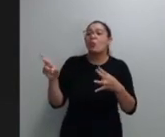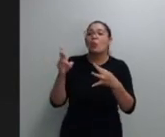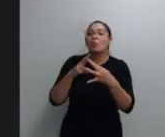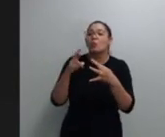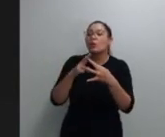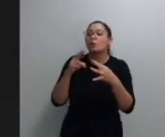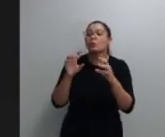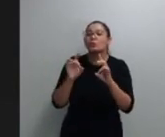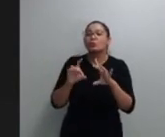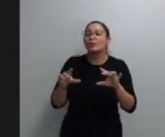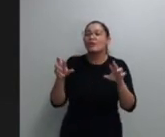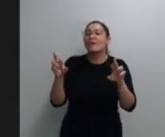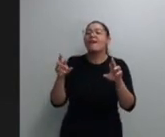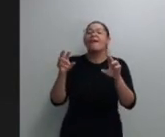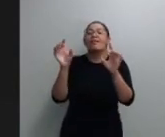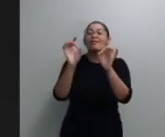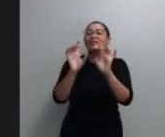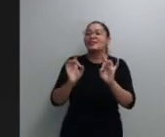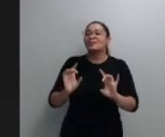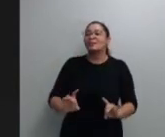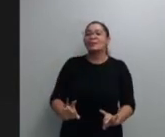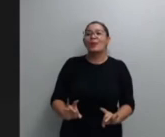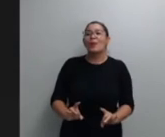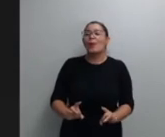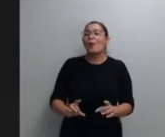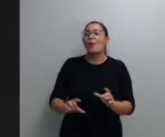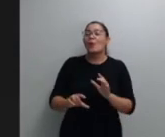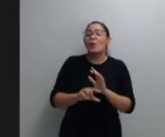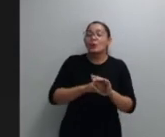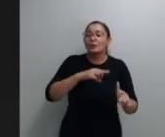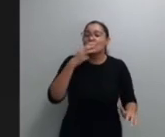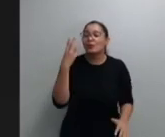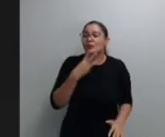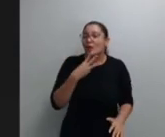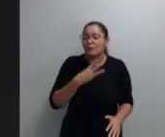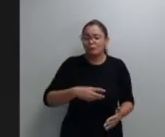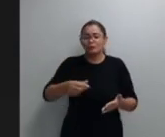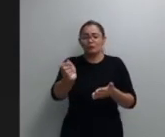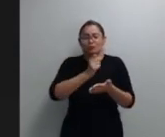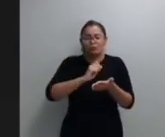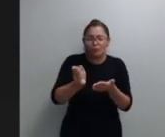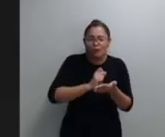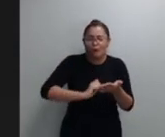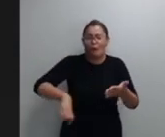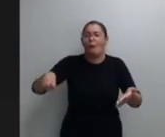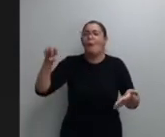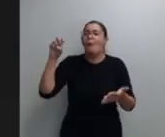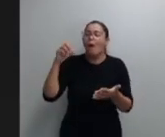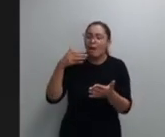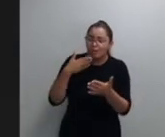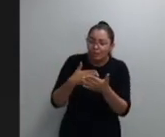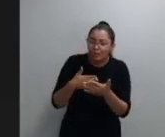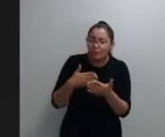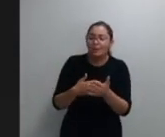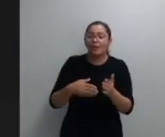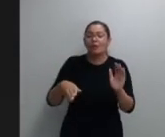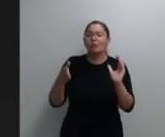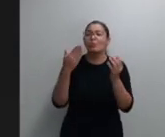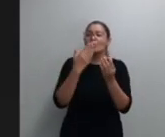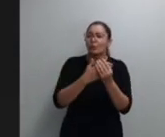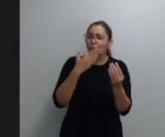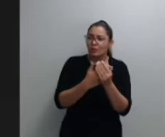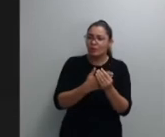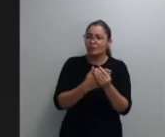passo então ao item 3 que descreve a moldura normativa aplicável ao caso a disciplina acerca da